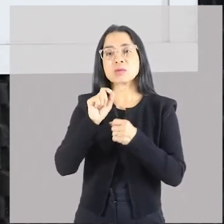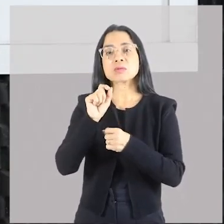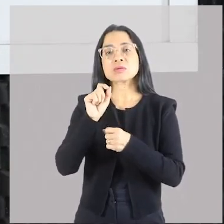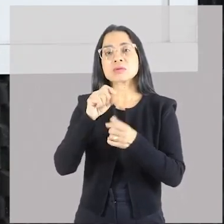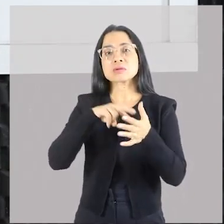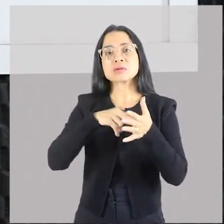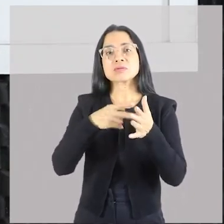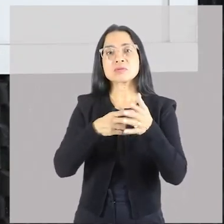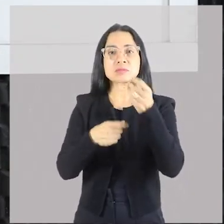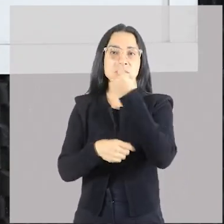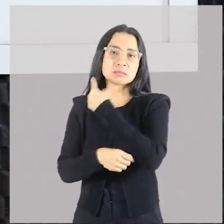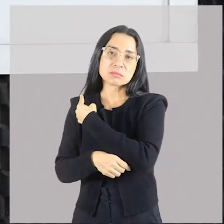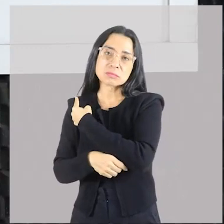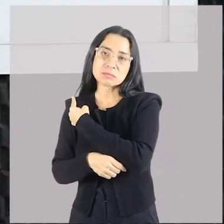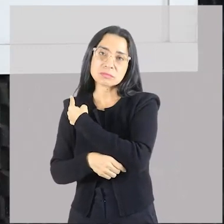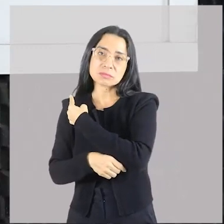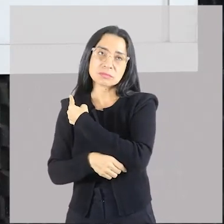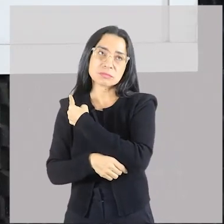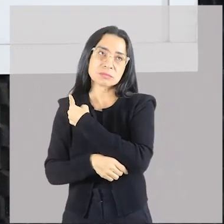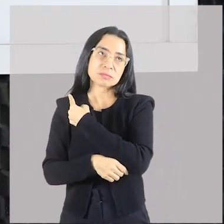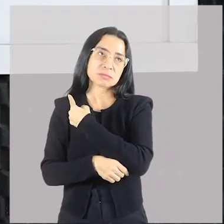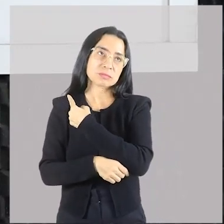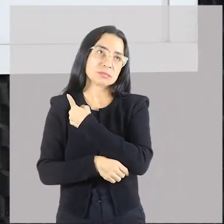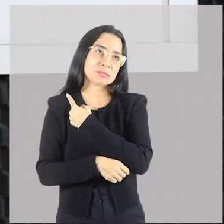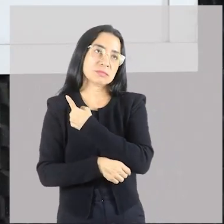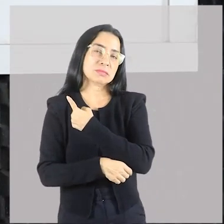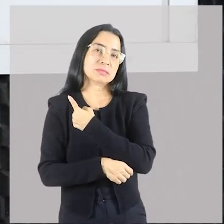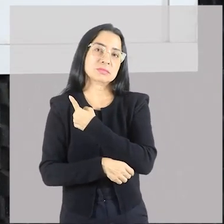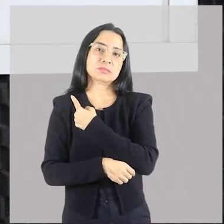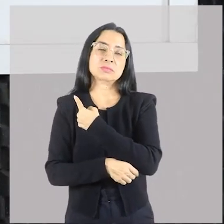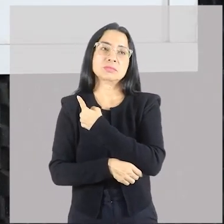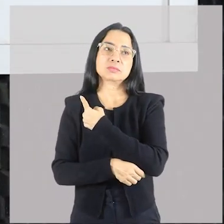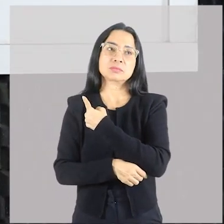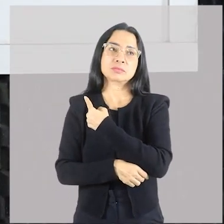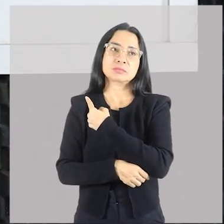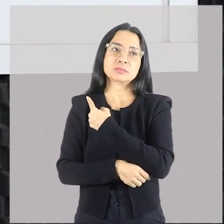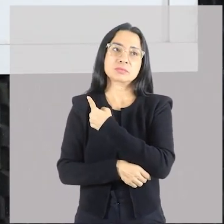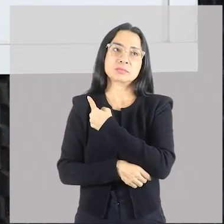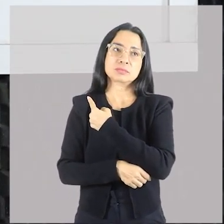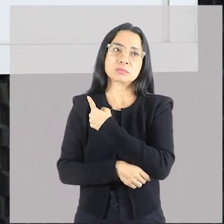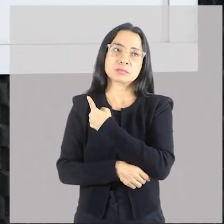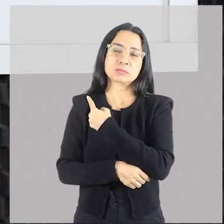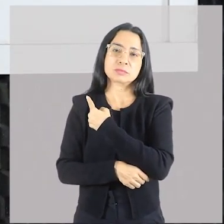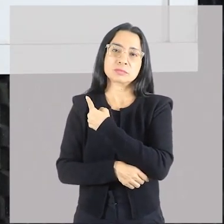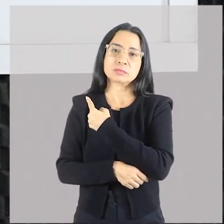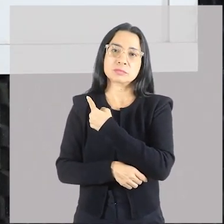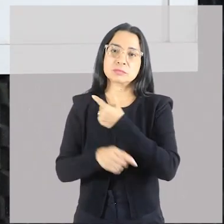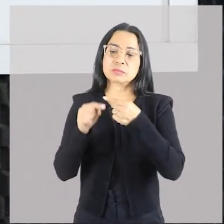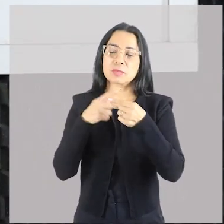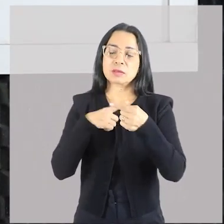circular. É, professor, é. Olha só. O que é uma coroa circular? Olha, eu tenho um círculo,